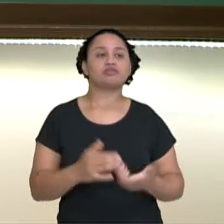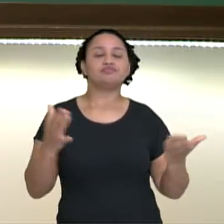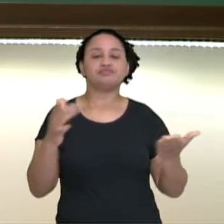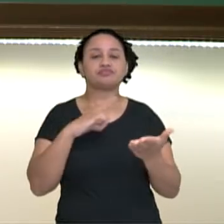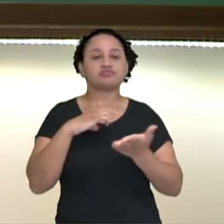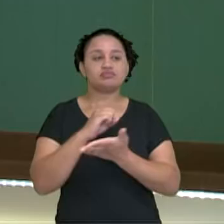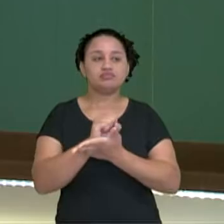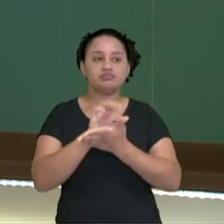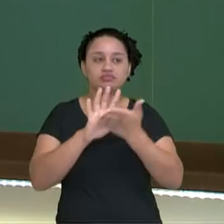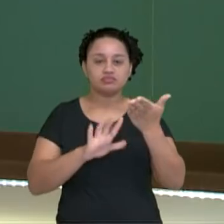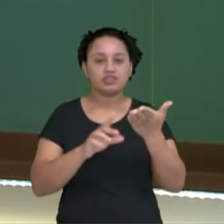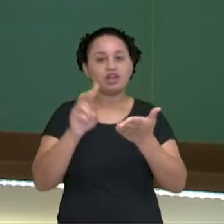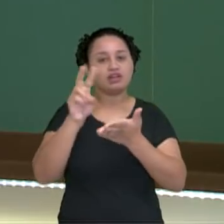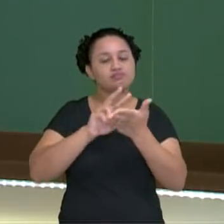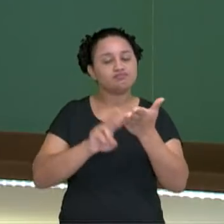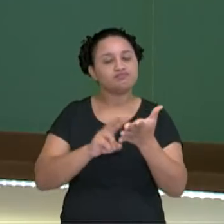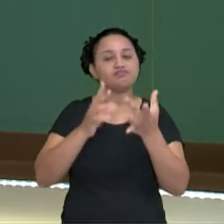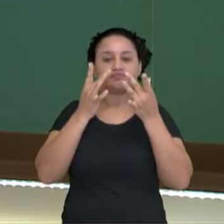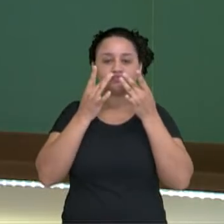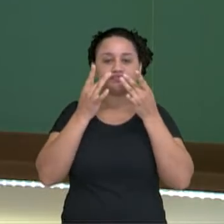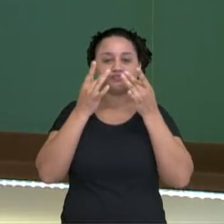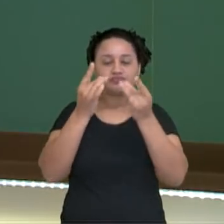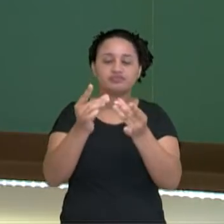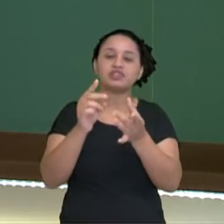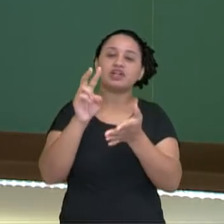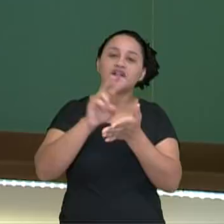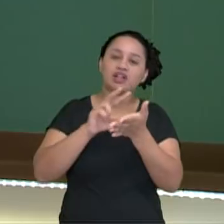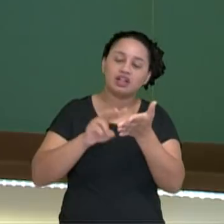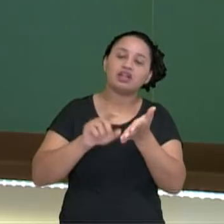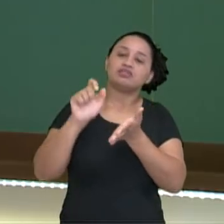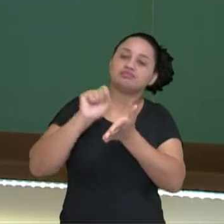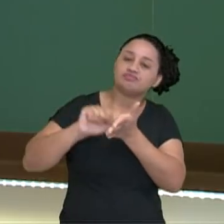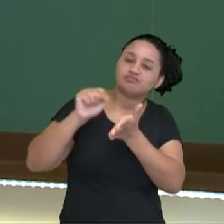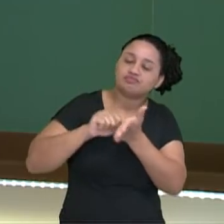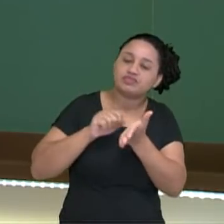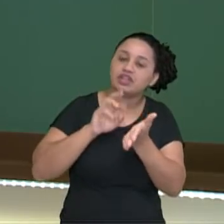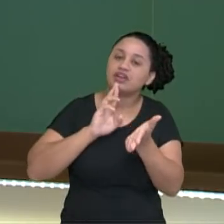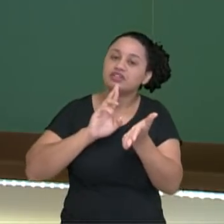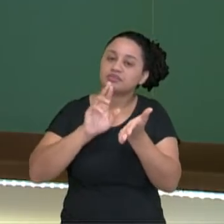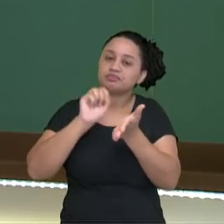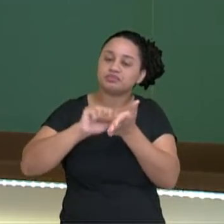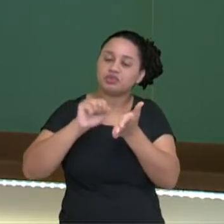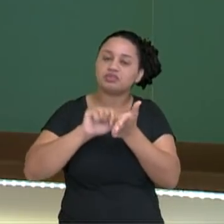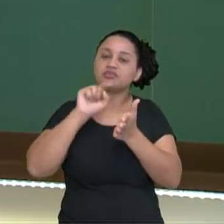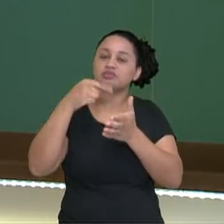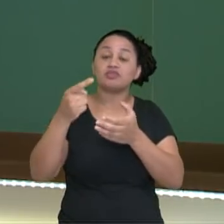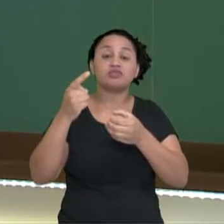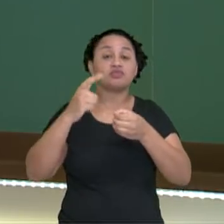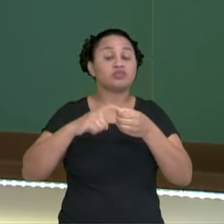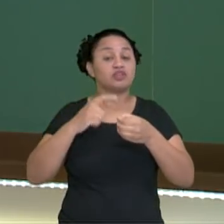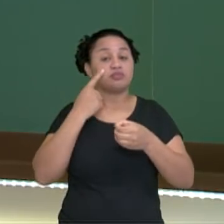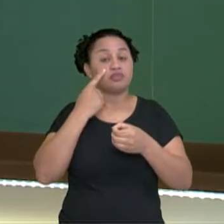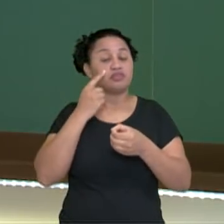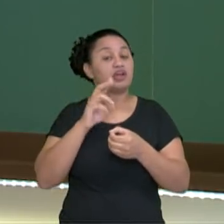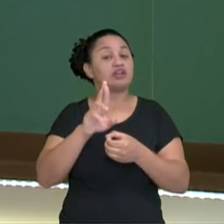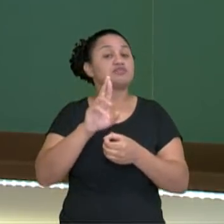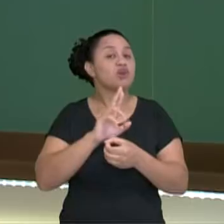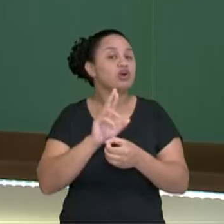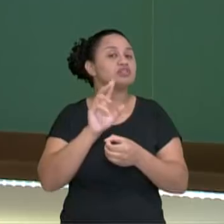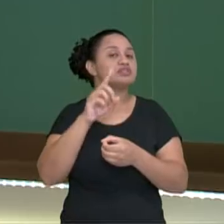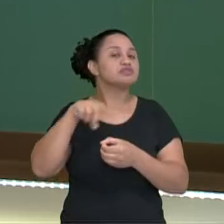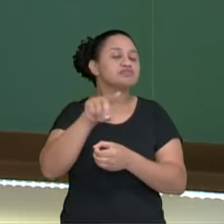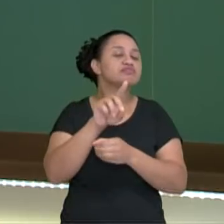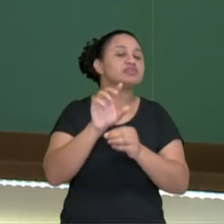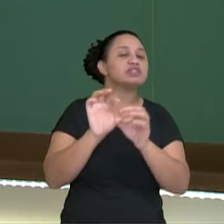uma atividade, leiam aí com atenção, atividade discursiva, né? E a gente já volta para ver qual é a resposta que